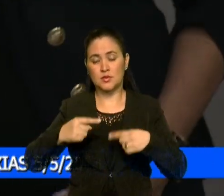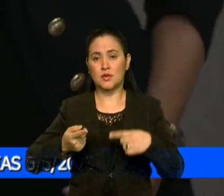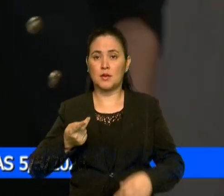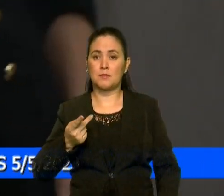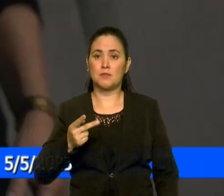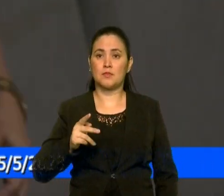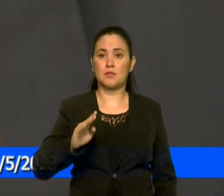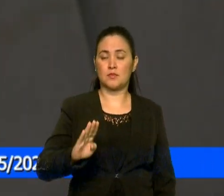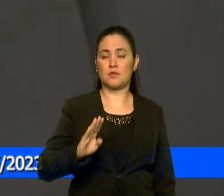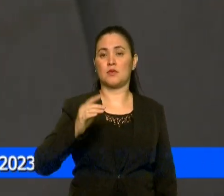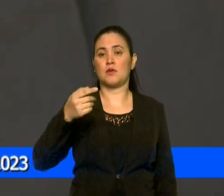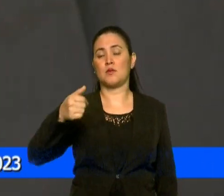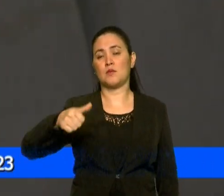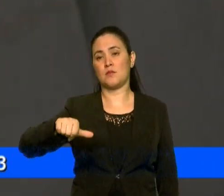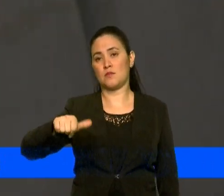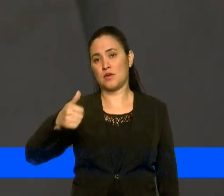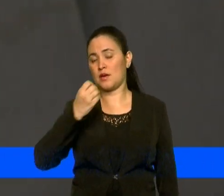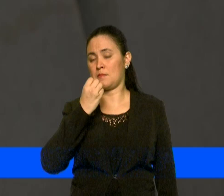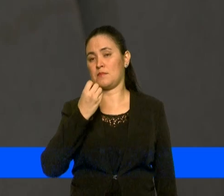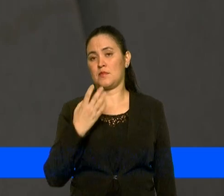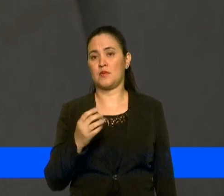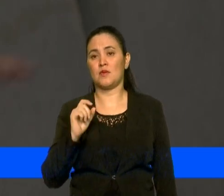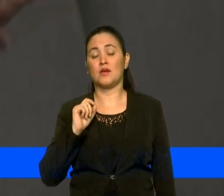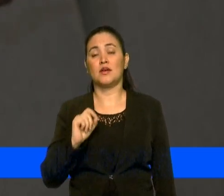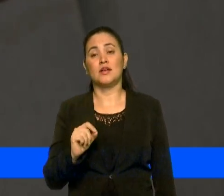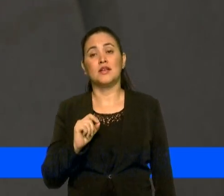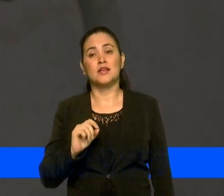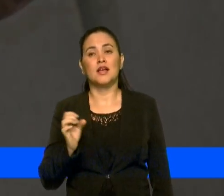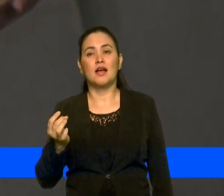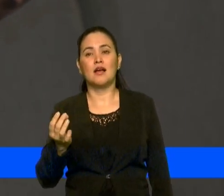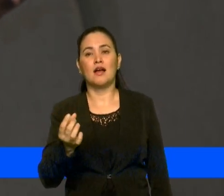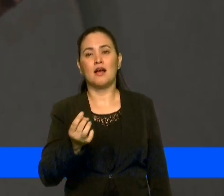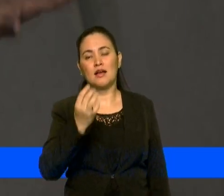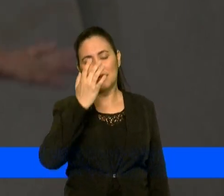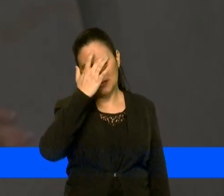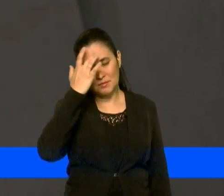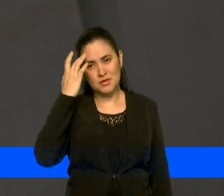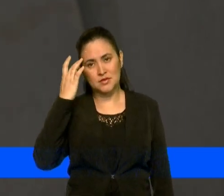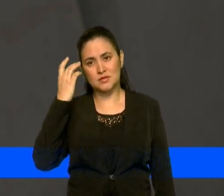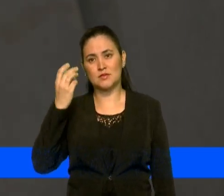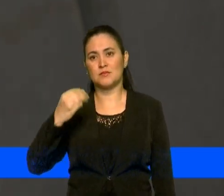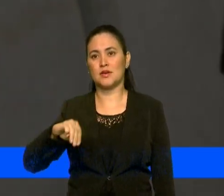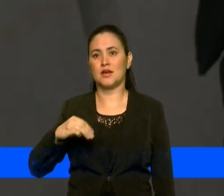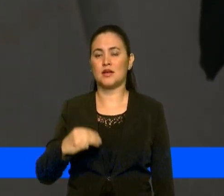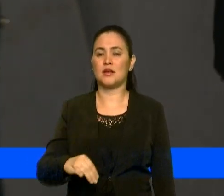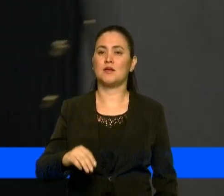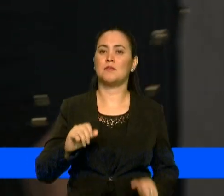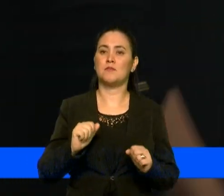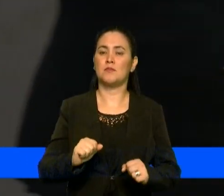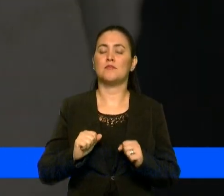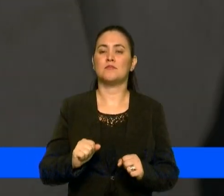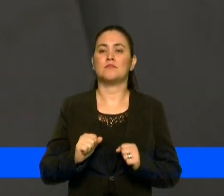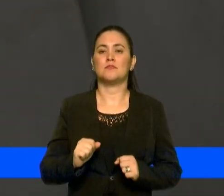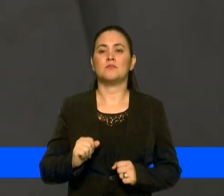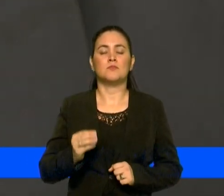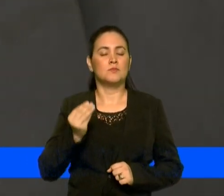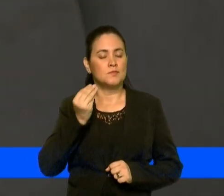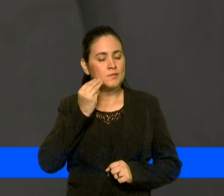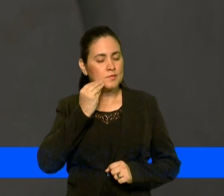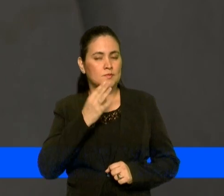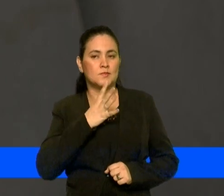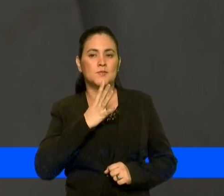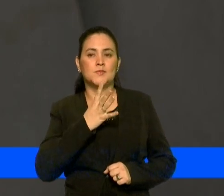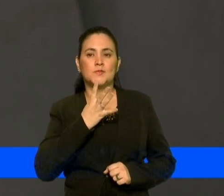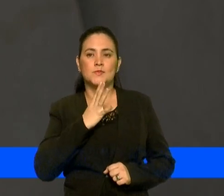que efetivamente chegue a cada um dos cidadãos maranhenses. Então, aqui, lhe parabenizar a cidade